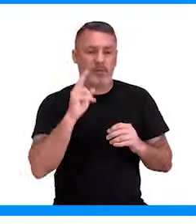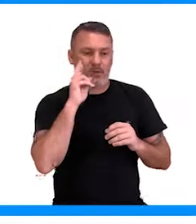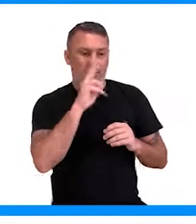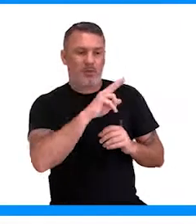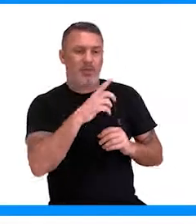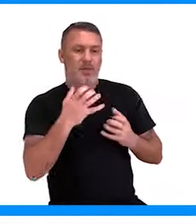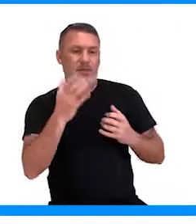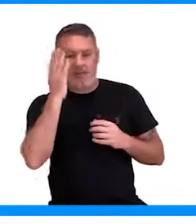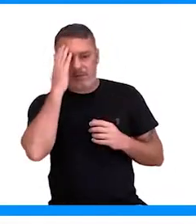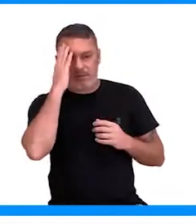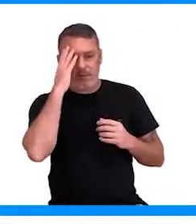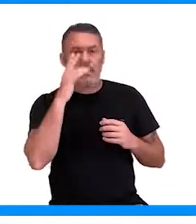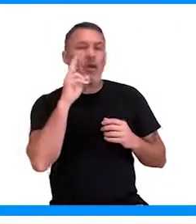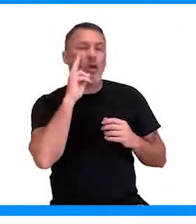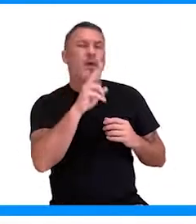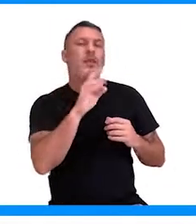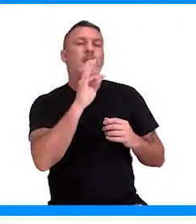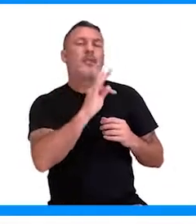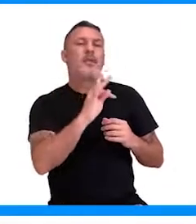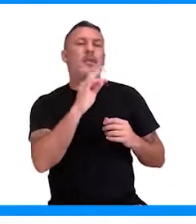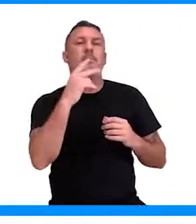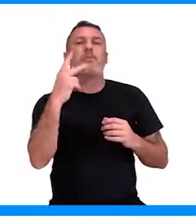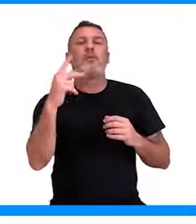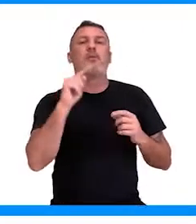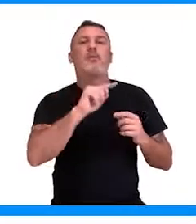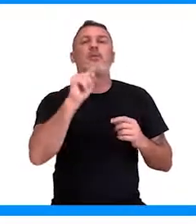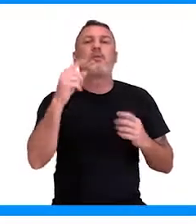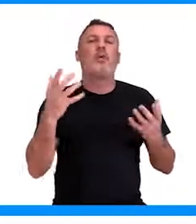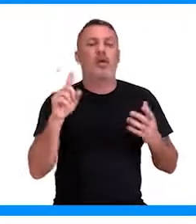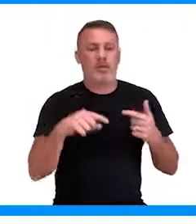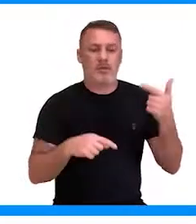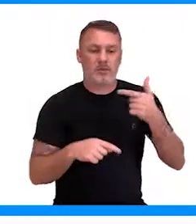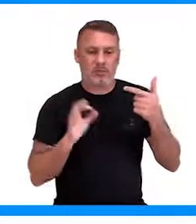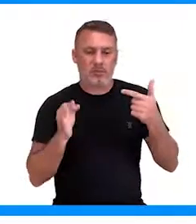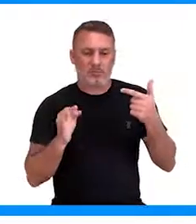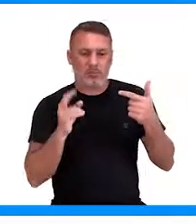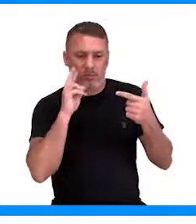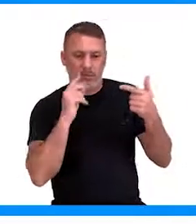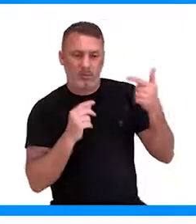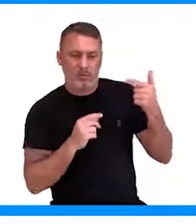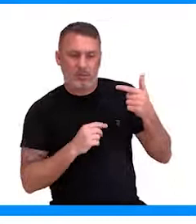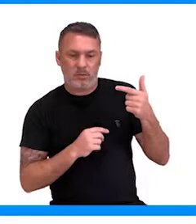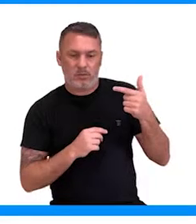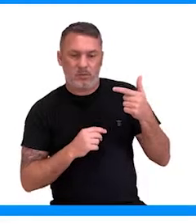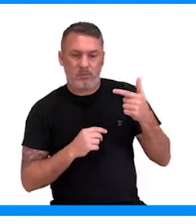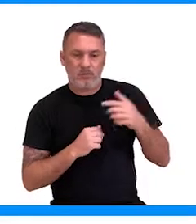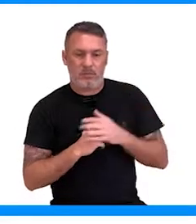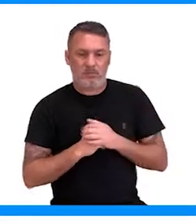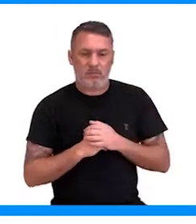Olha para as 3 equações, qual delas fala em tempo e posição? A segunda, né?